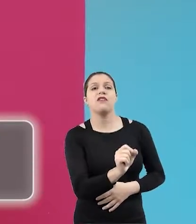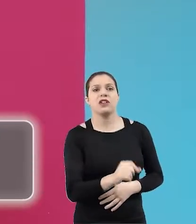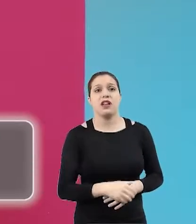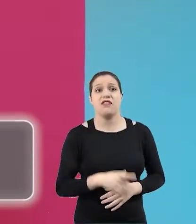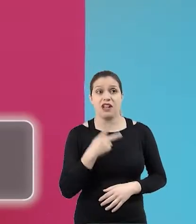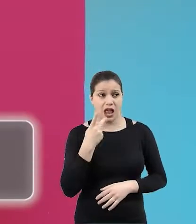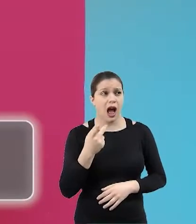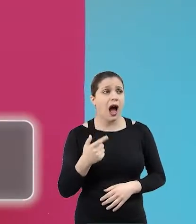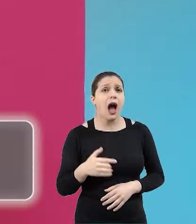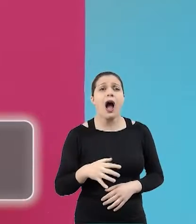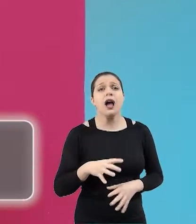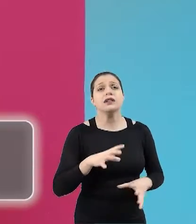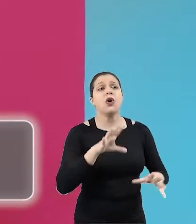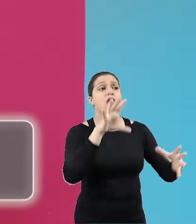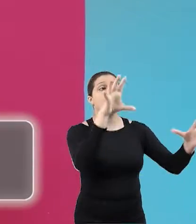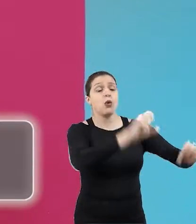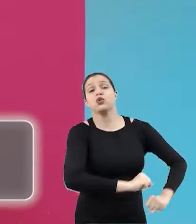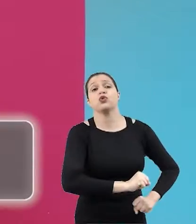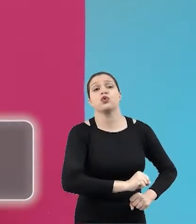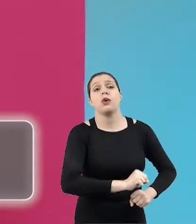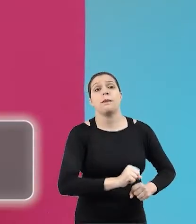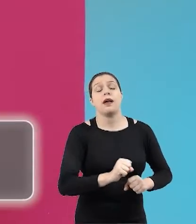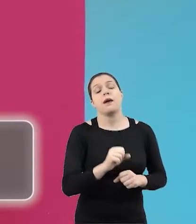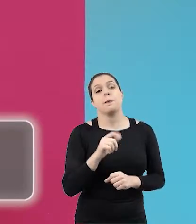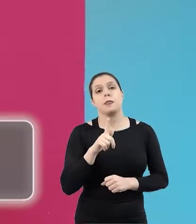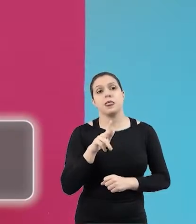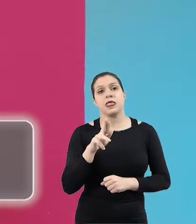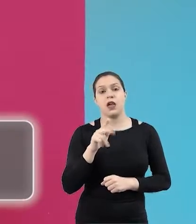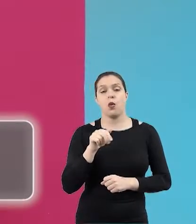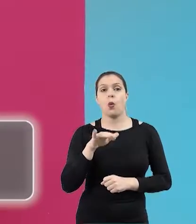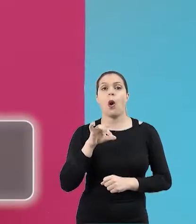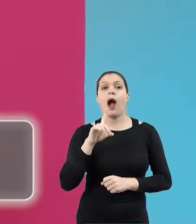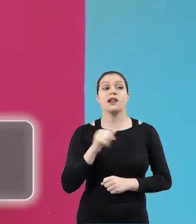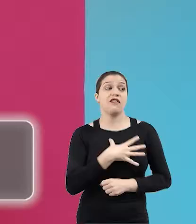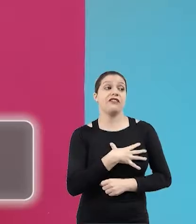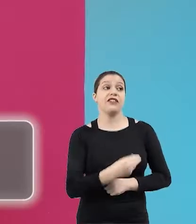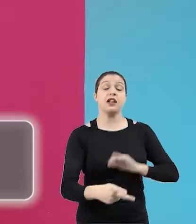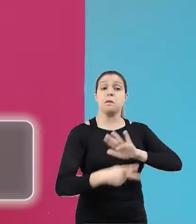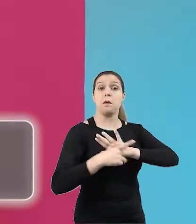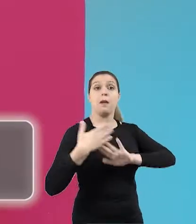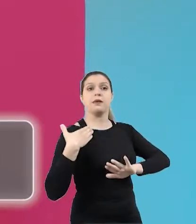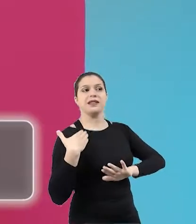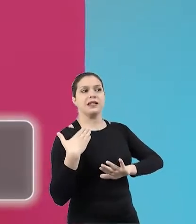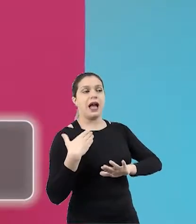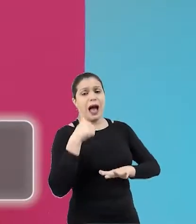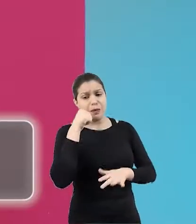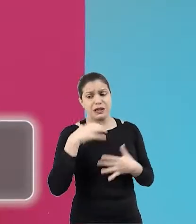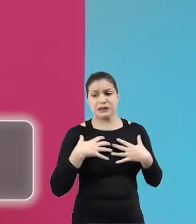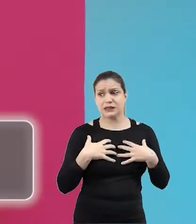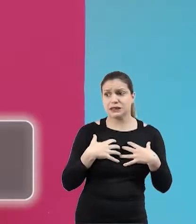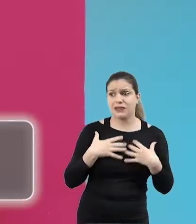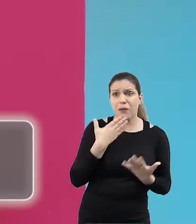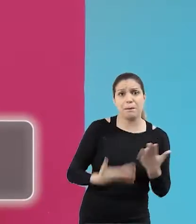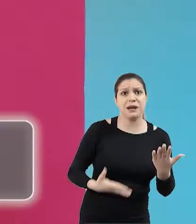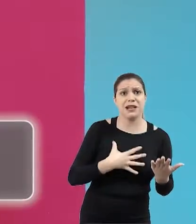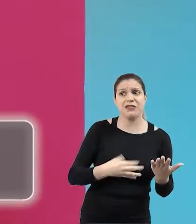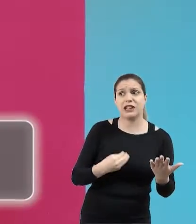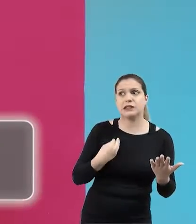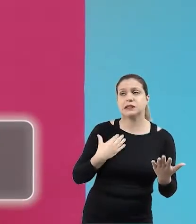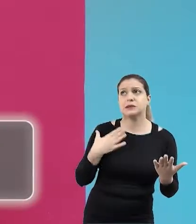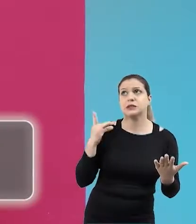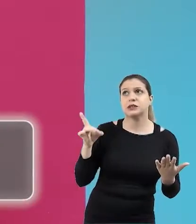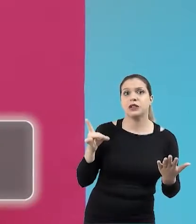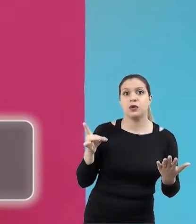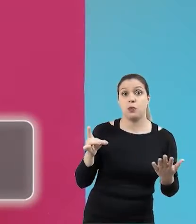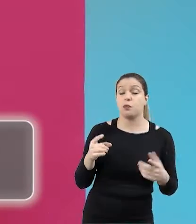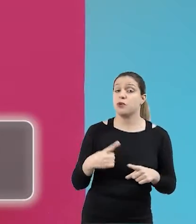tomar a guarda dos filhos. Então, a partir do momento que a mulher ela rompe com esse relacionamento, há aquele sentimento de perda de posse por